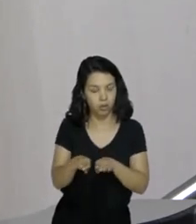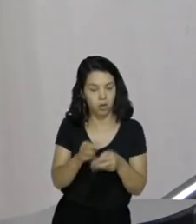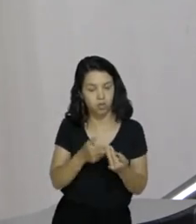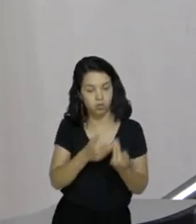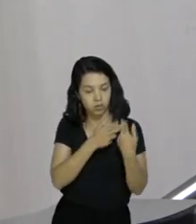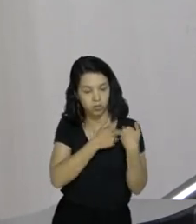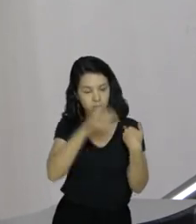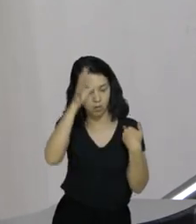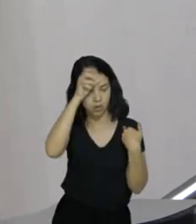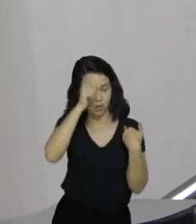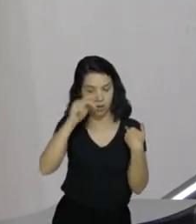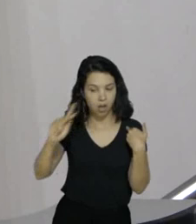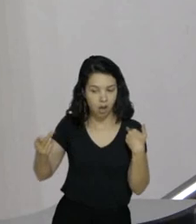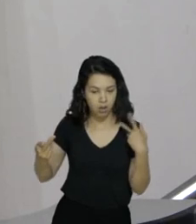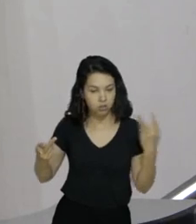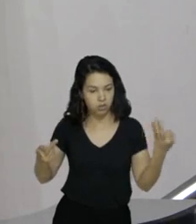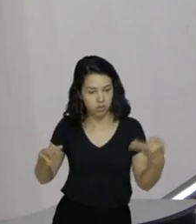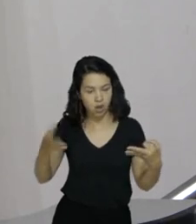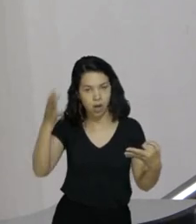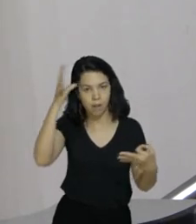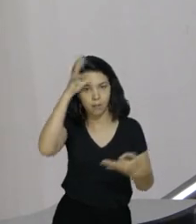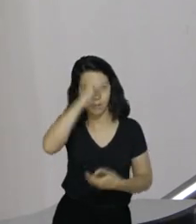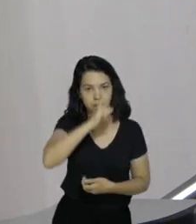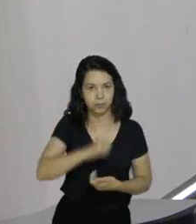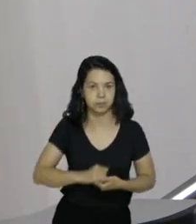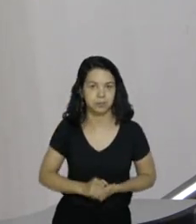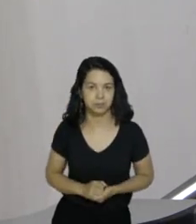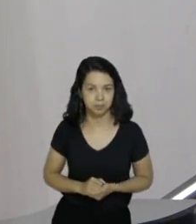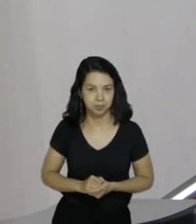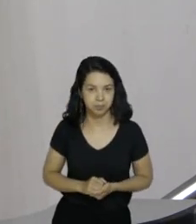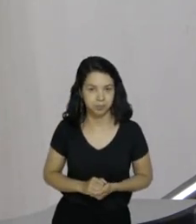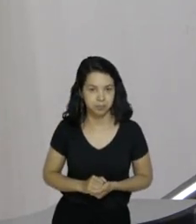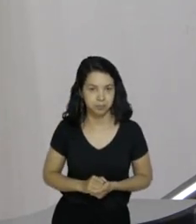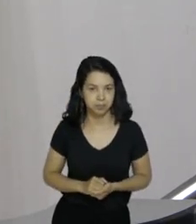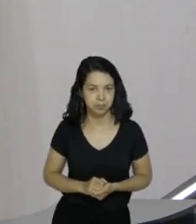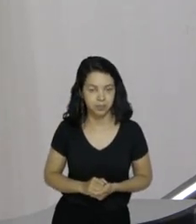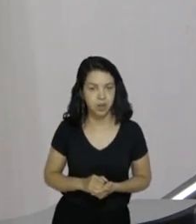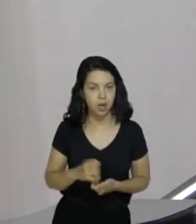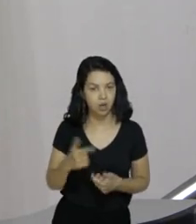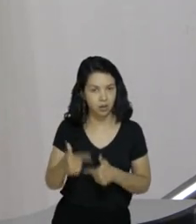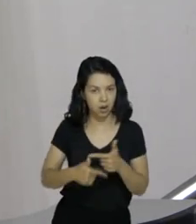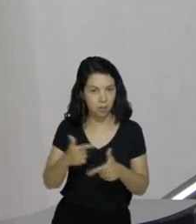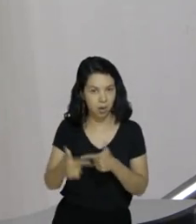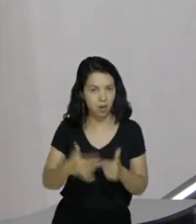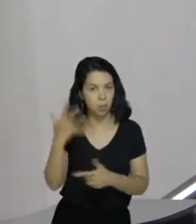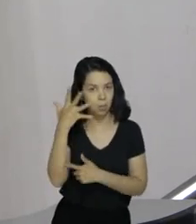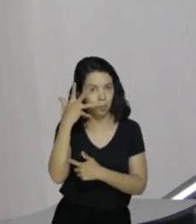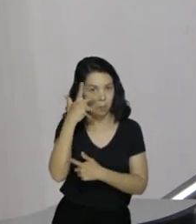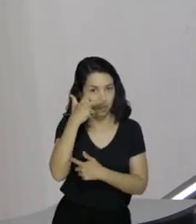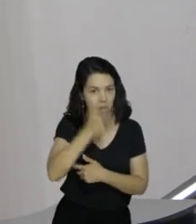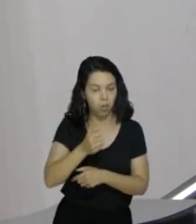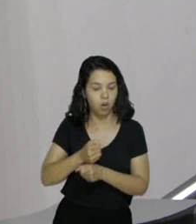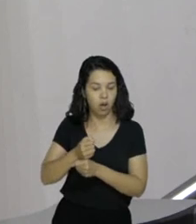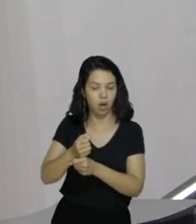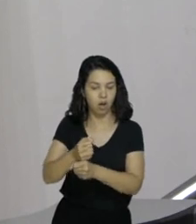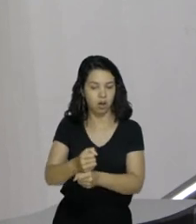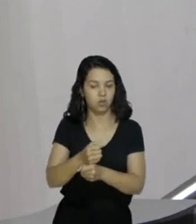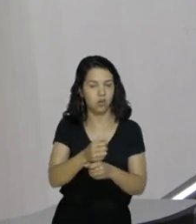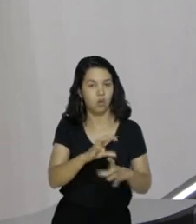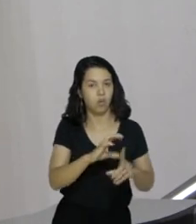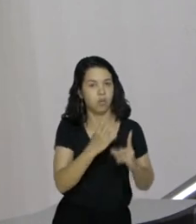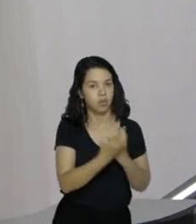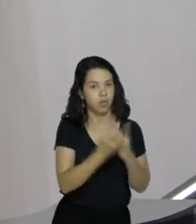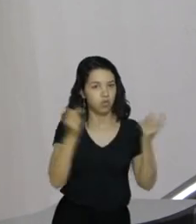o certo do errado. Presta um belíssimo trabalho reconhecido há muitos anos por toda a comunidade chapecoense, oestina